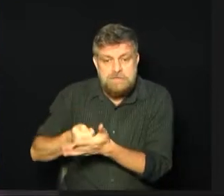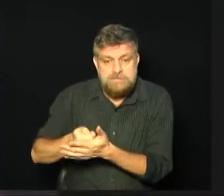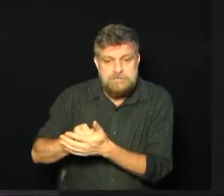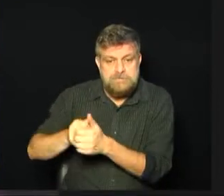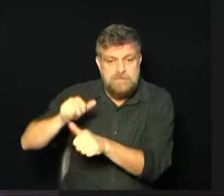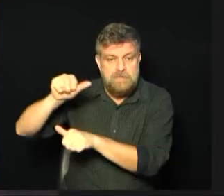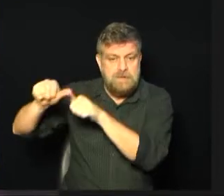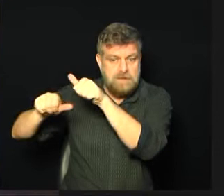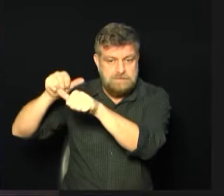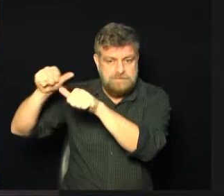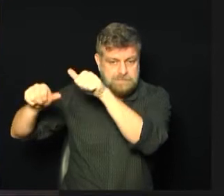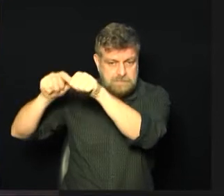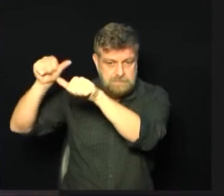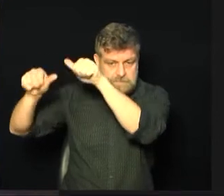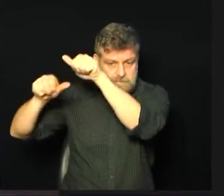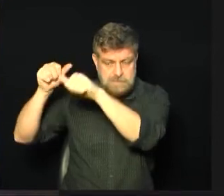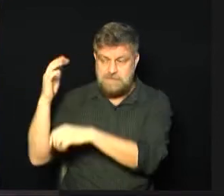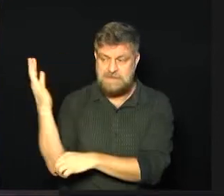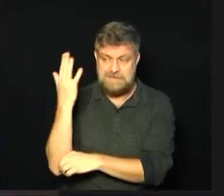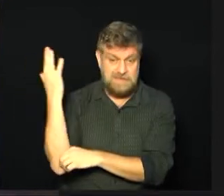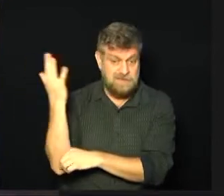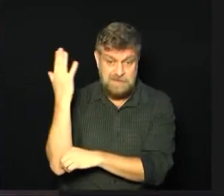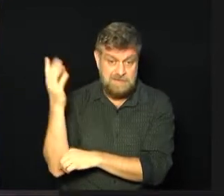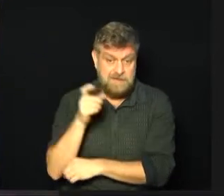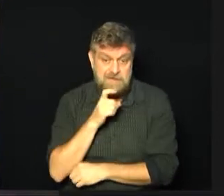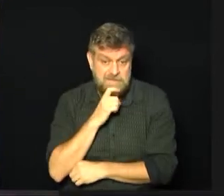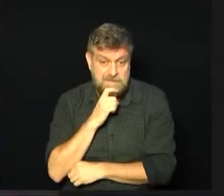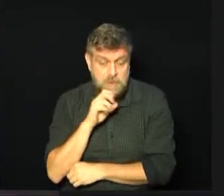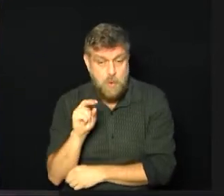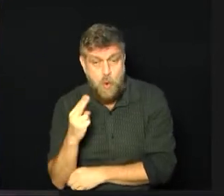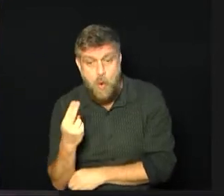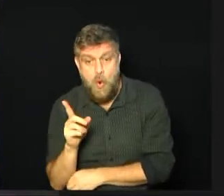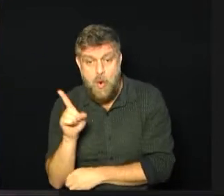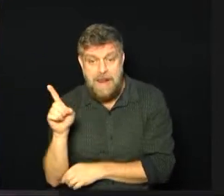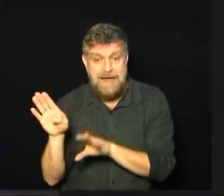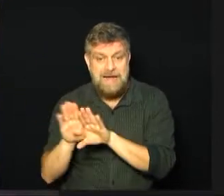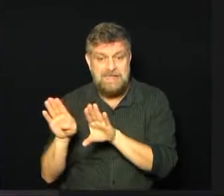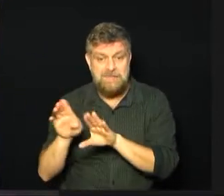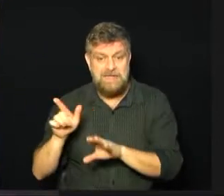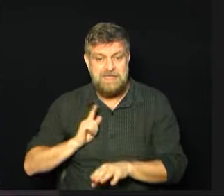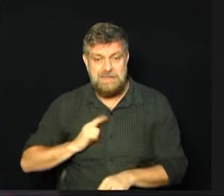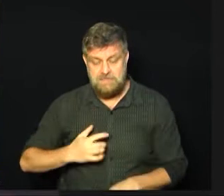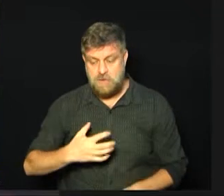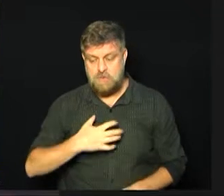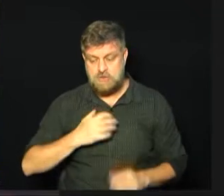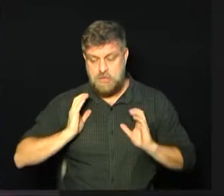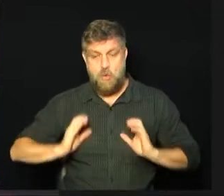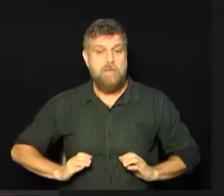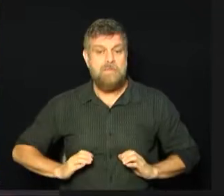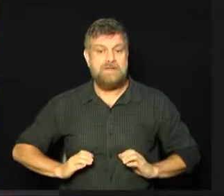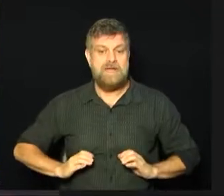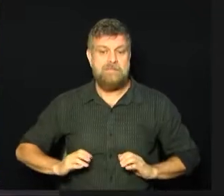mudança, que foi só o clima, até que ponto que foi só a mudança de postura, né? O quanto